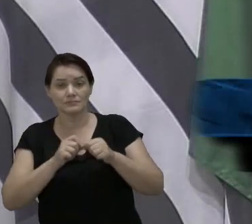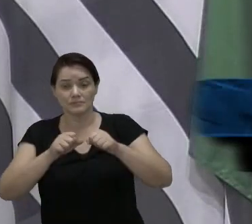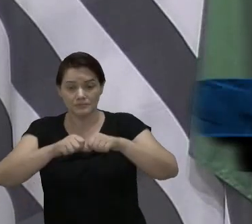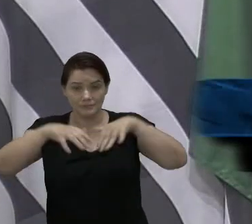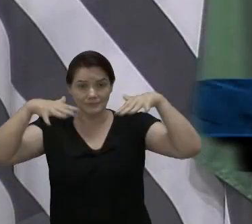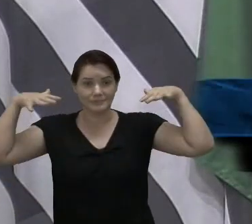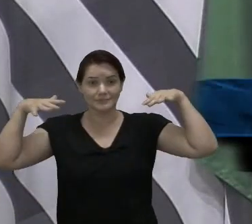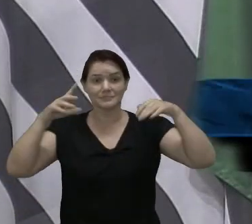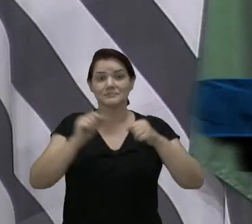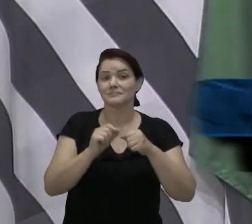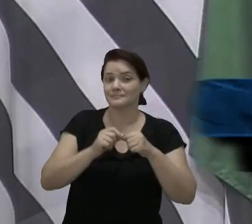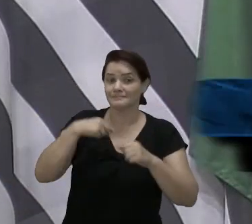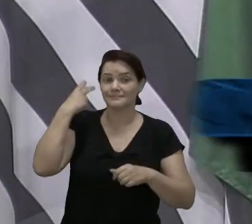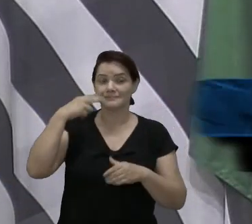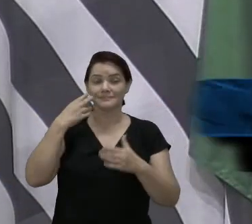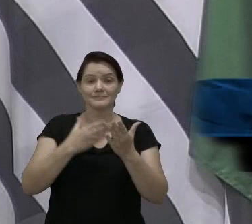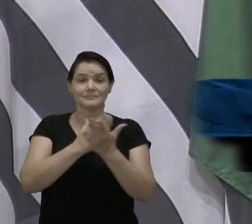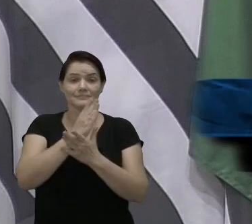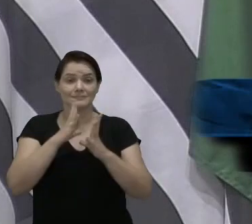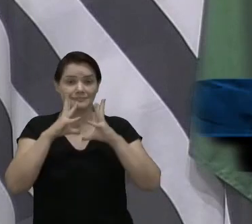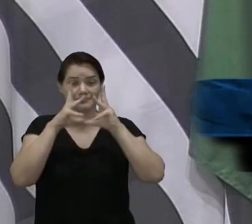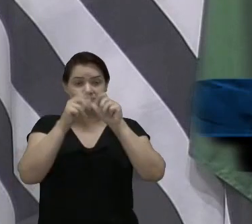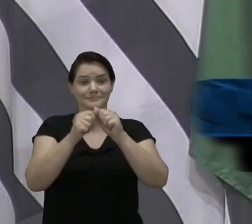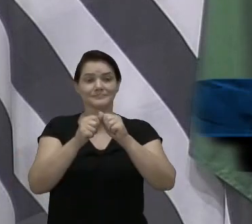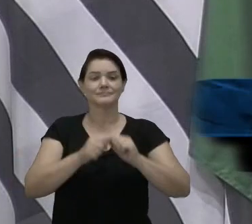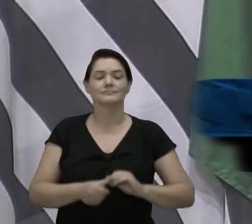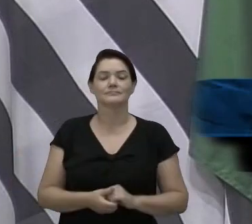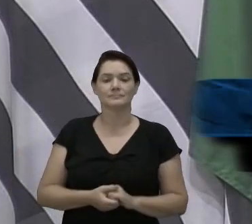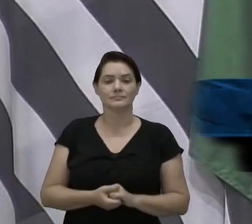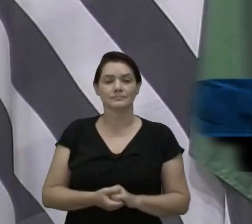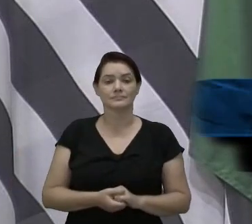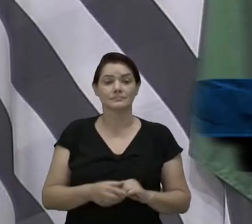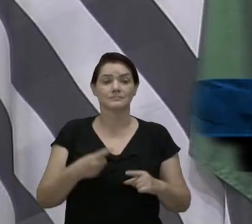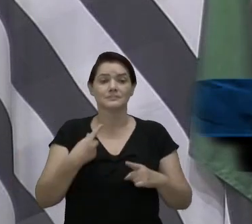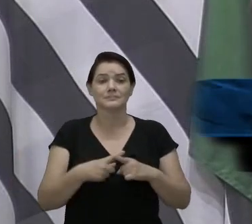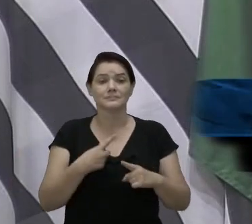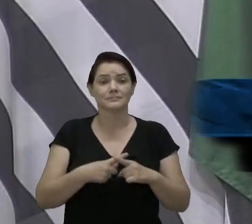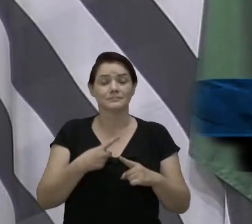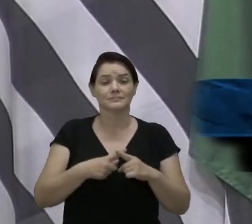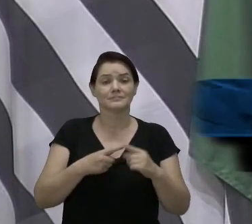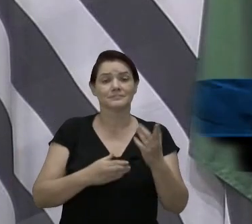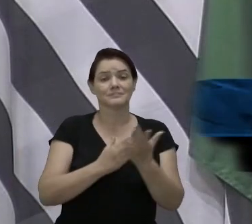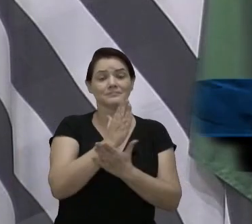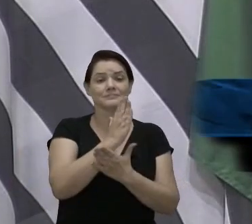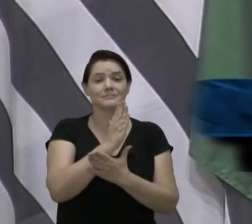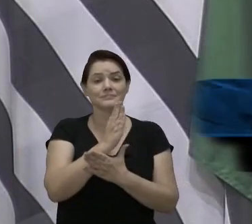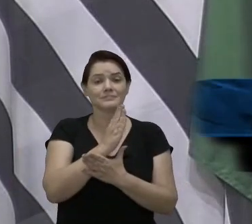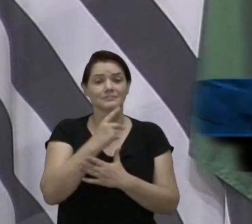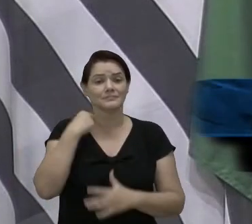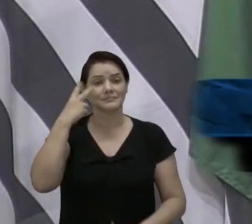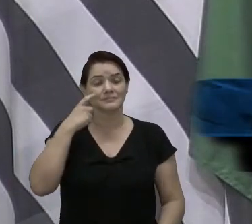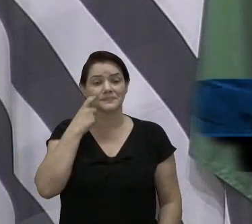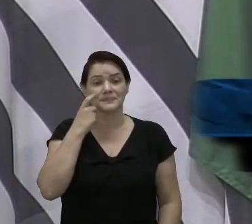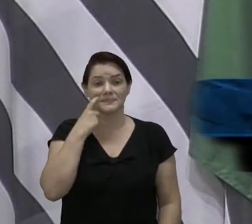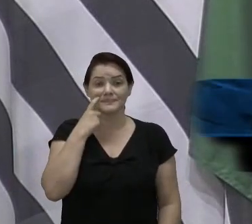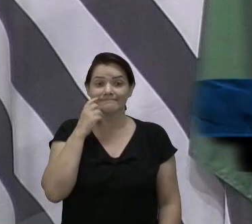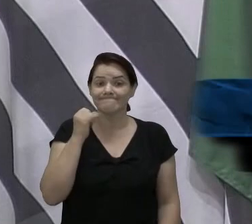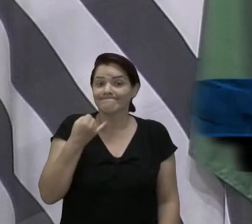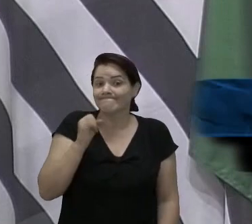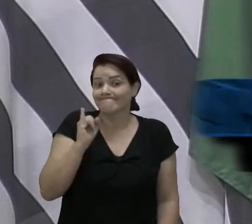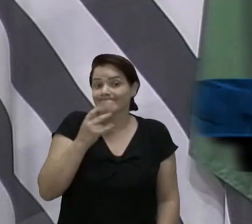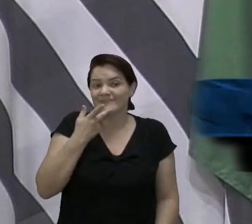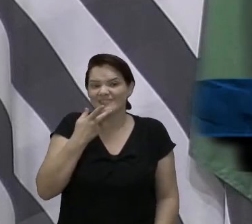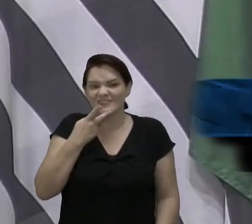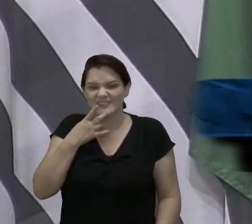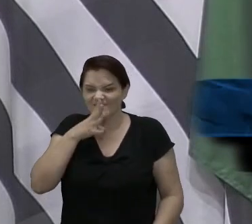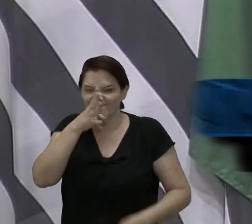vereadores aprovaram, por unanimidade. Mas para que aprovar, vereador Diego? Se a finalidade é só